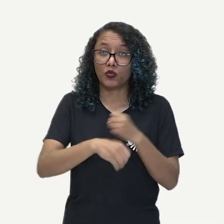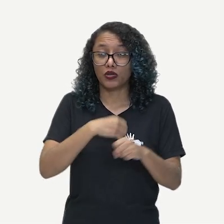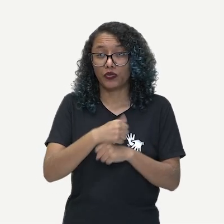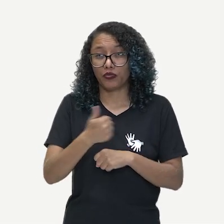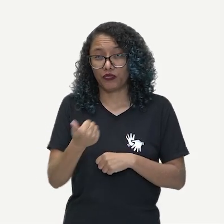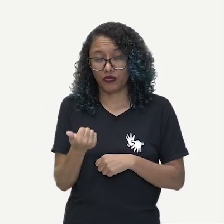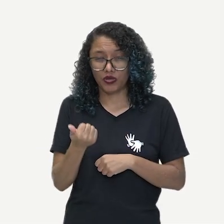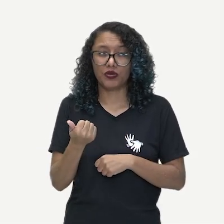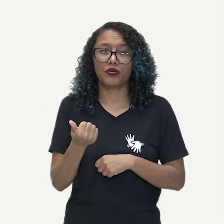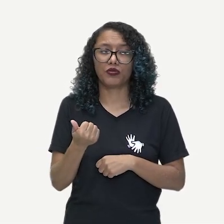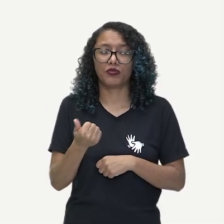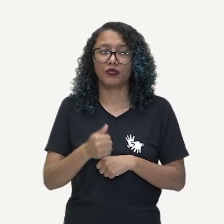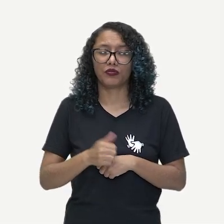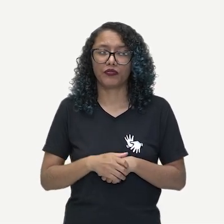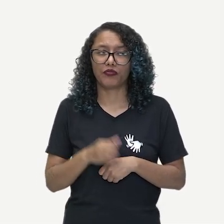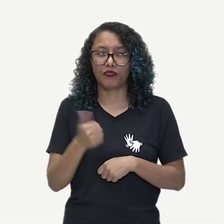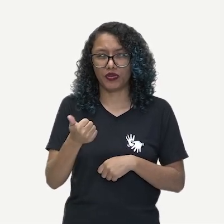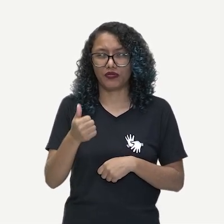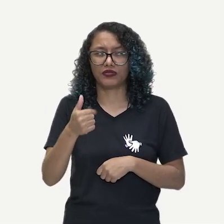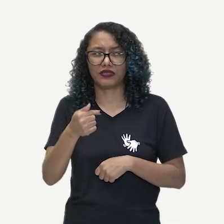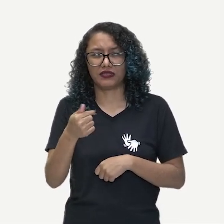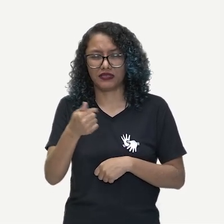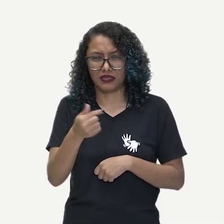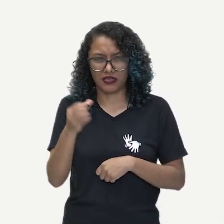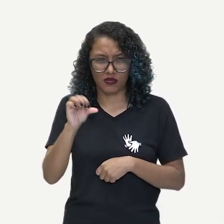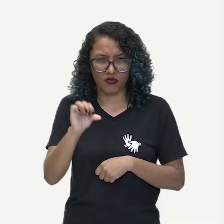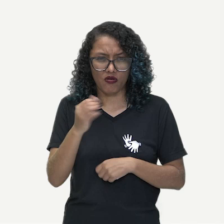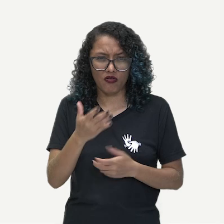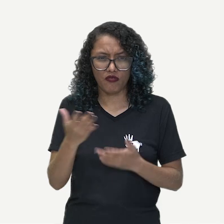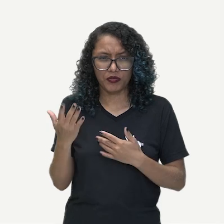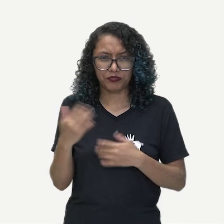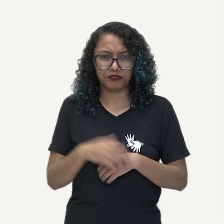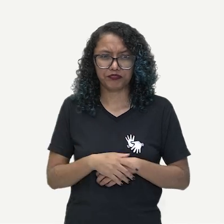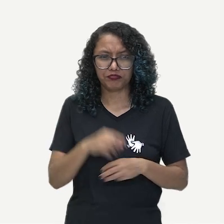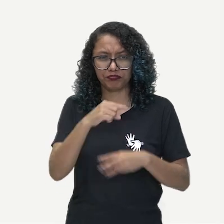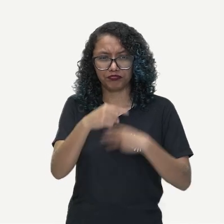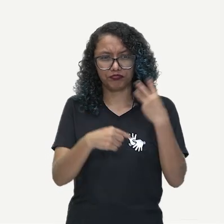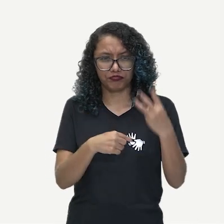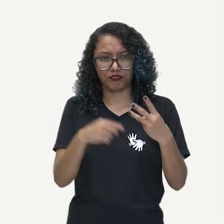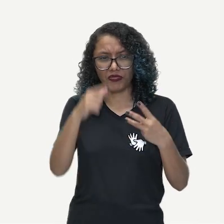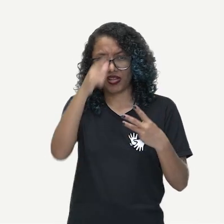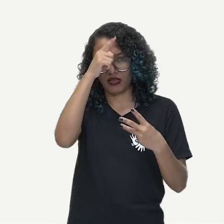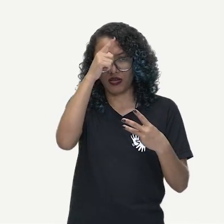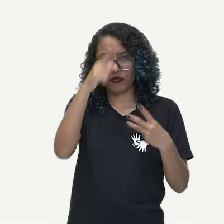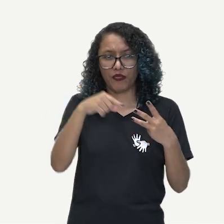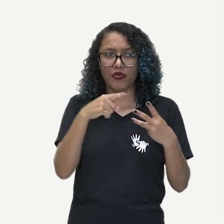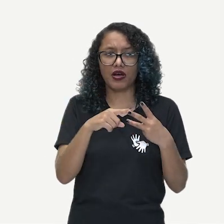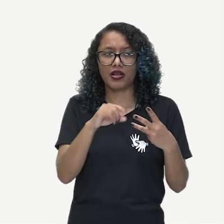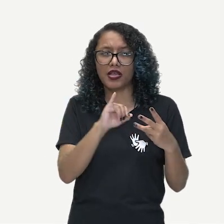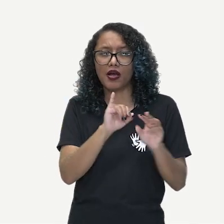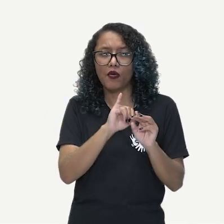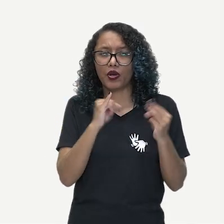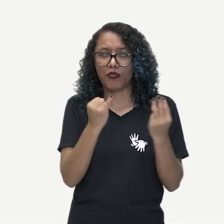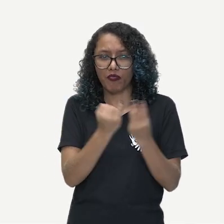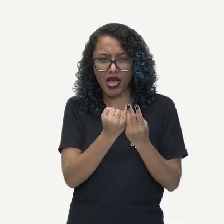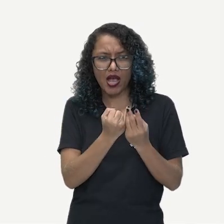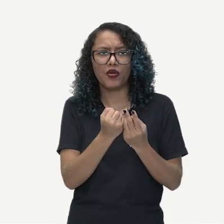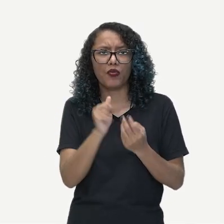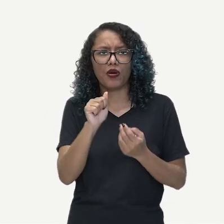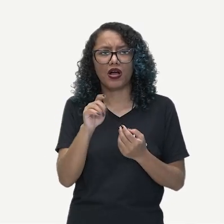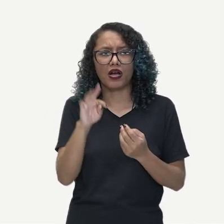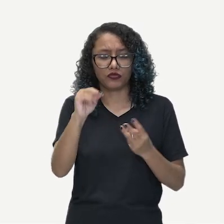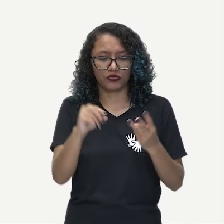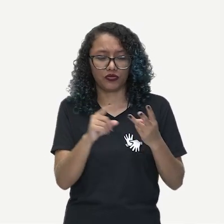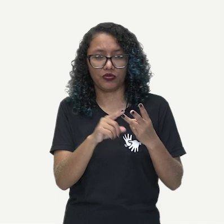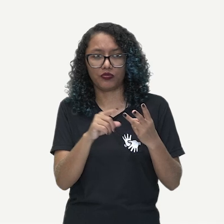1879, a Alemanha e a Áustria-Hungria vão assinar um acordo de aliança defensiva.